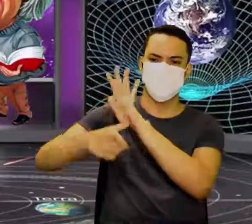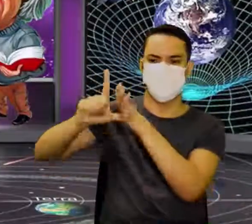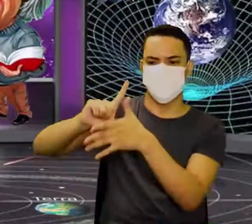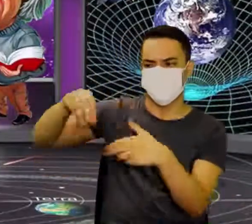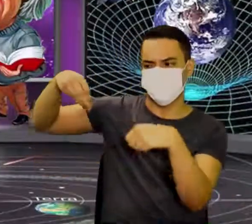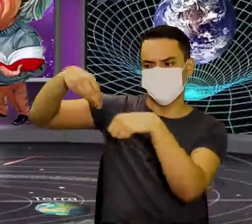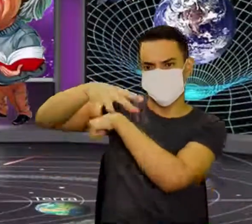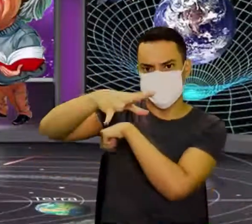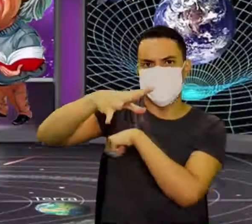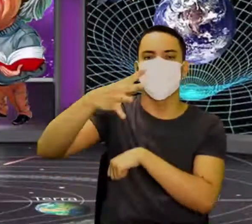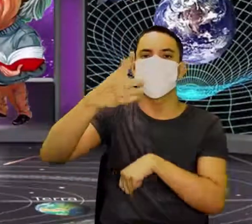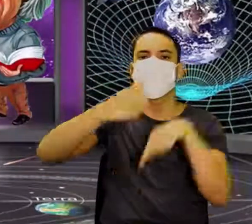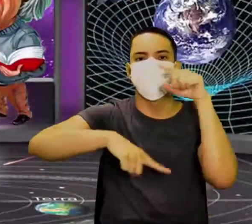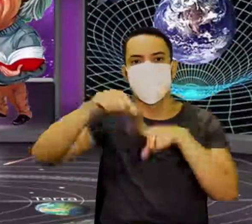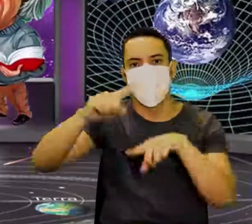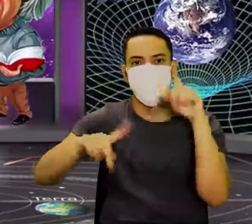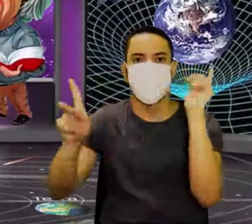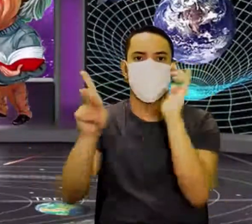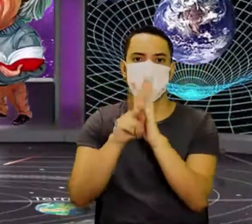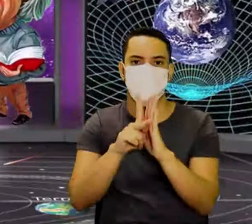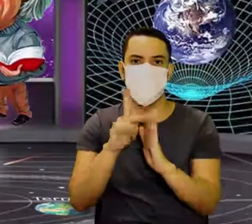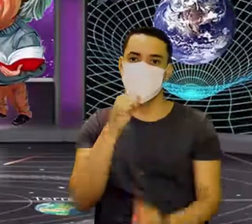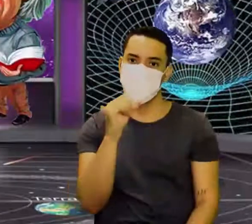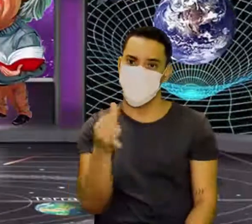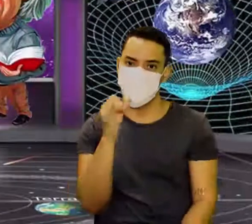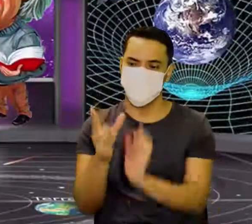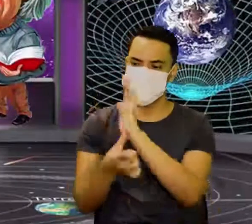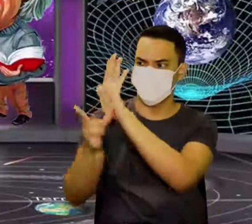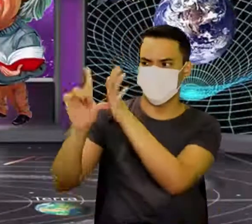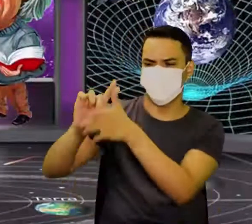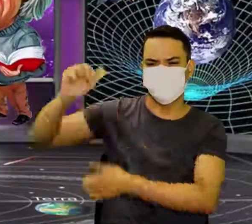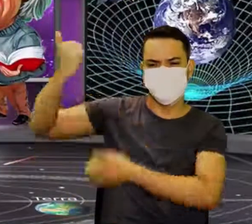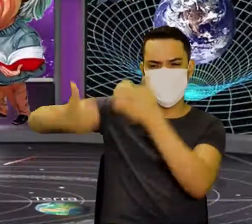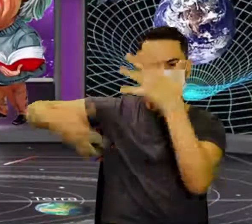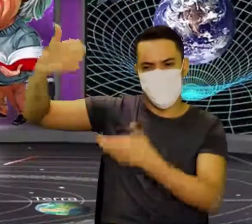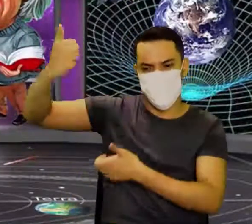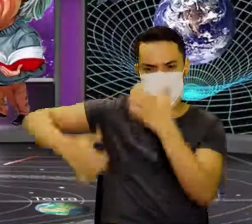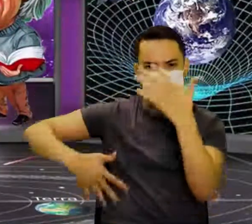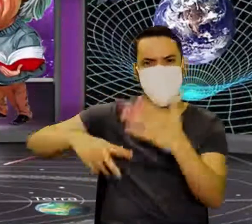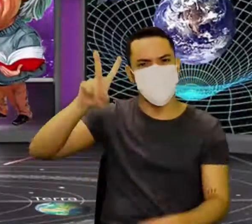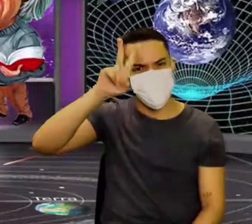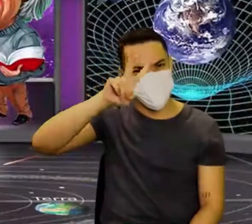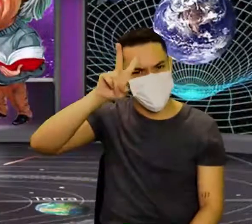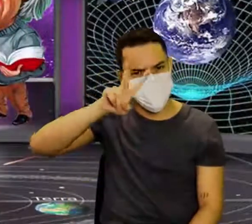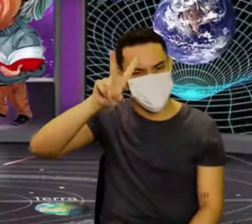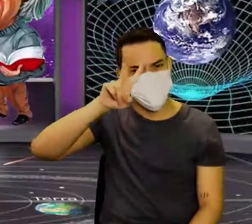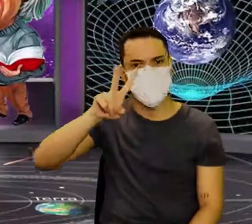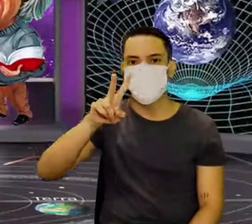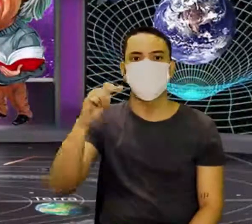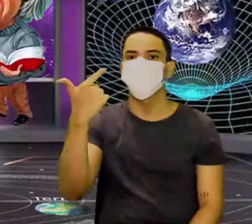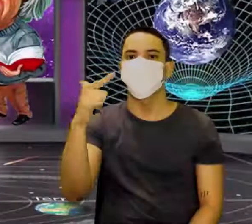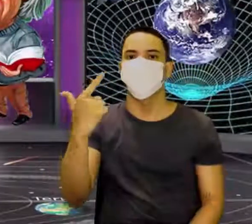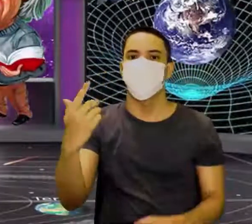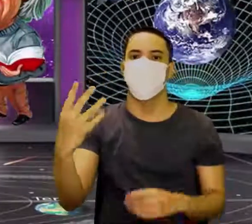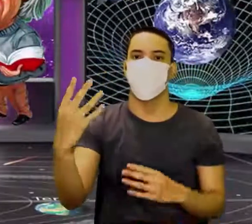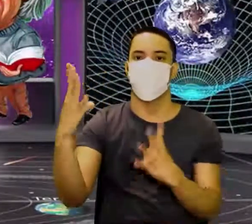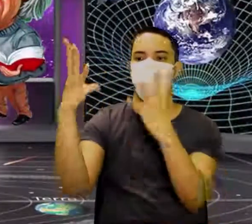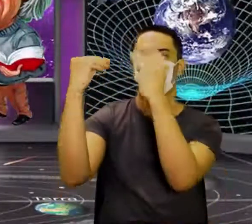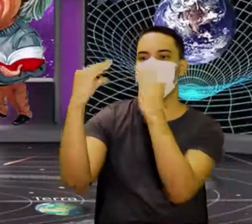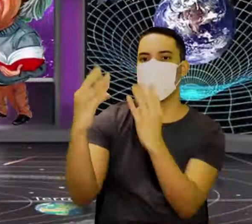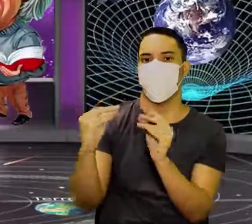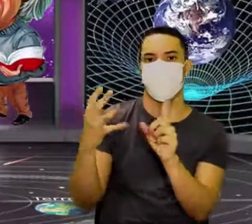dos instrumentos de medida elétrica? O que nós falamos lá? Que para não ter interferência no